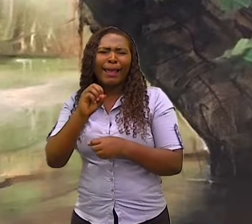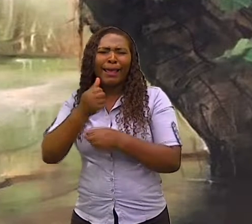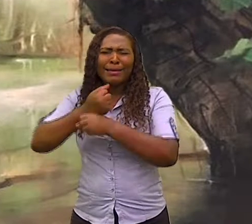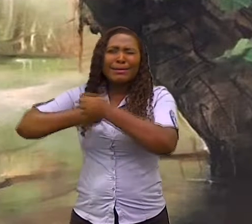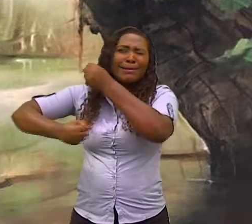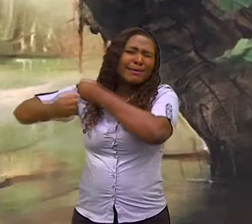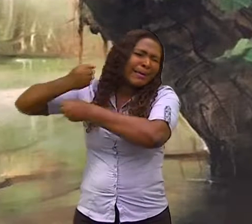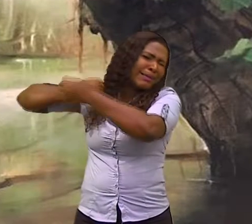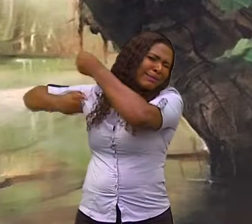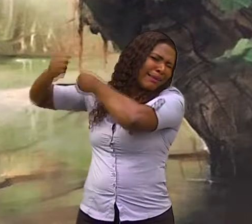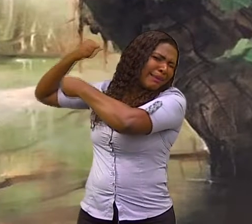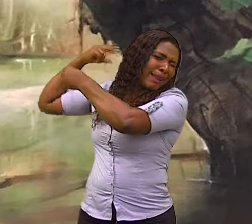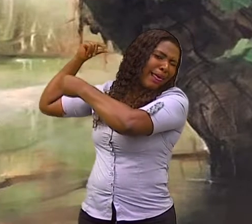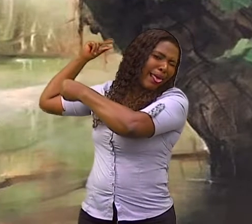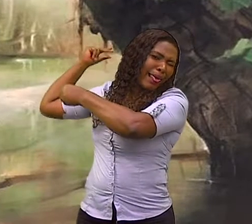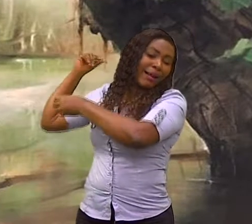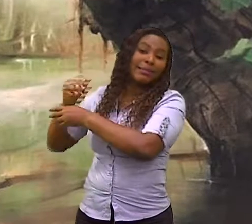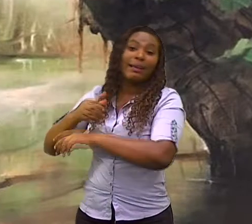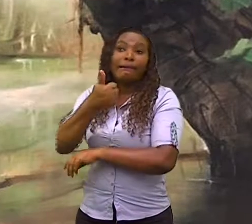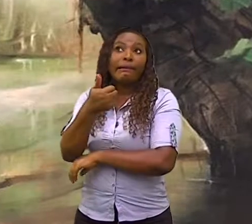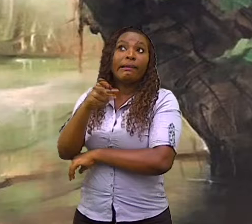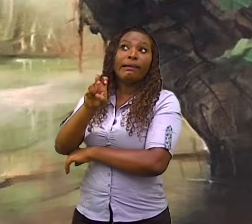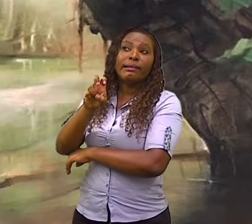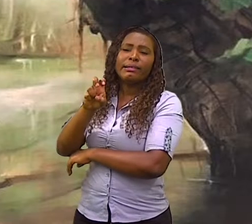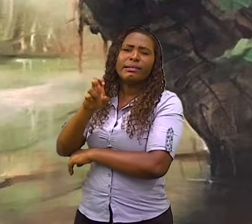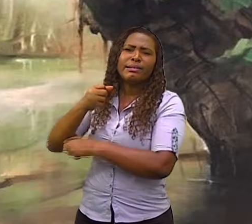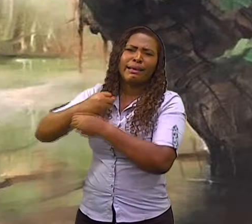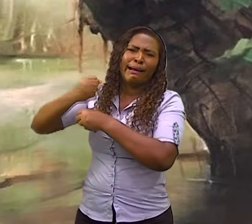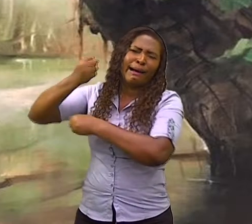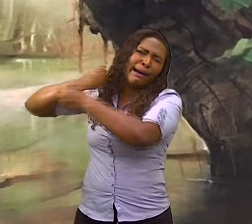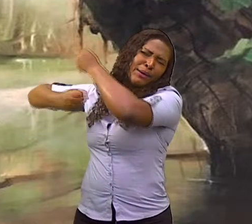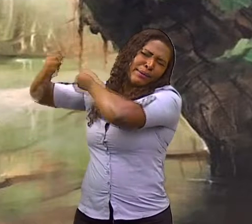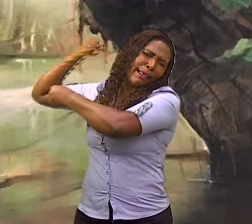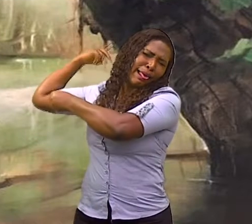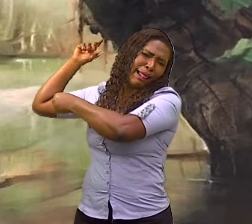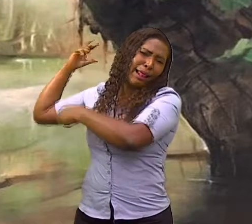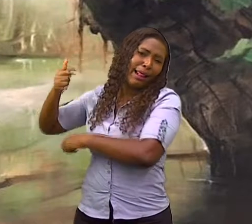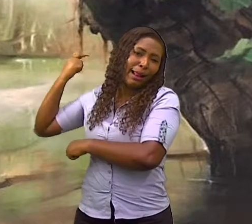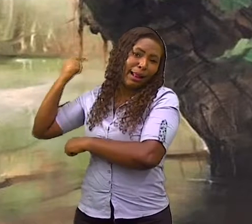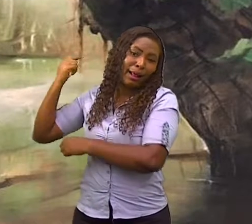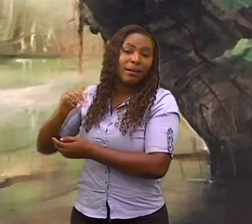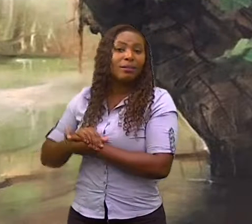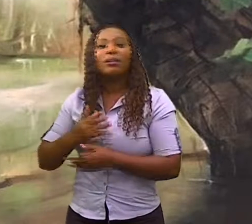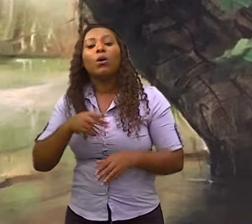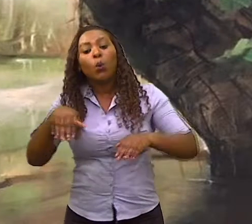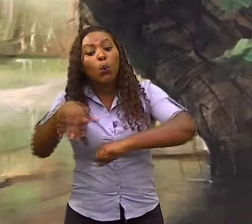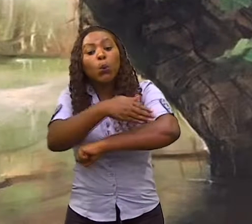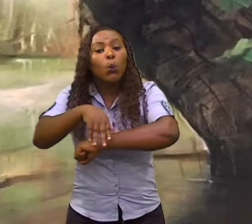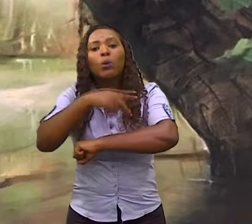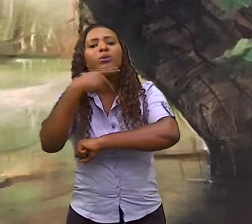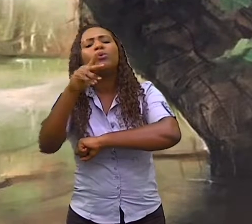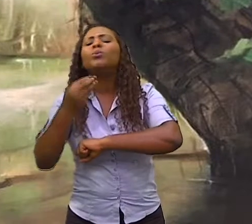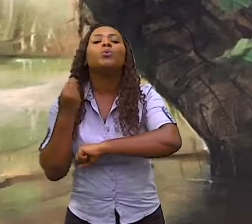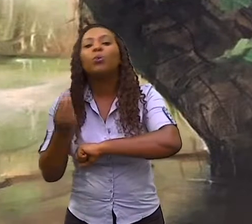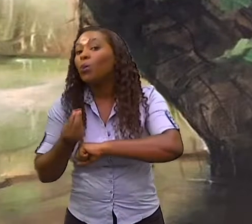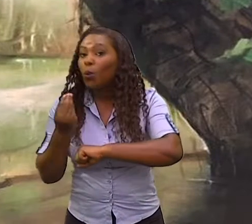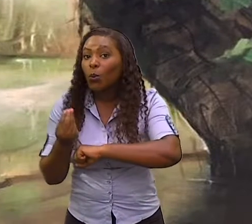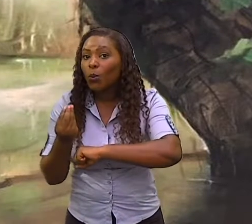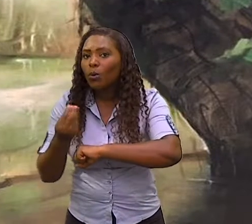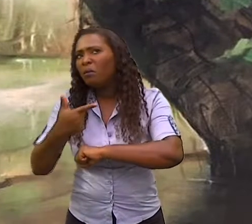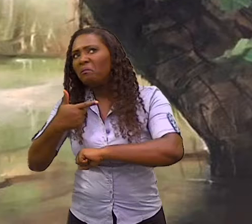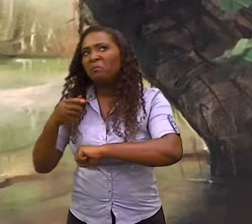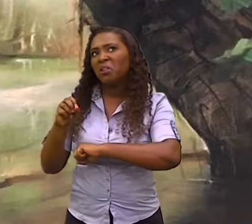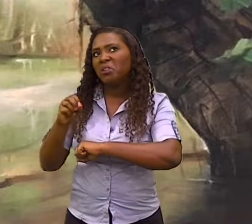puxar um pouco mais para trás, há 15 anos atrás. Você lembra como que era a sua rua? Há 20,